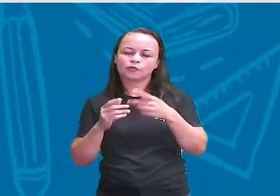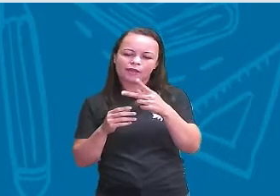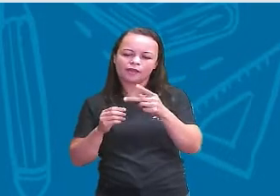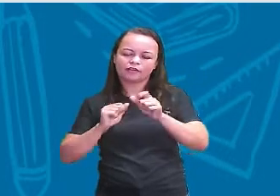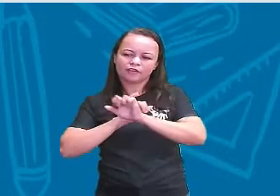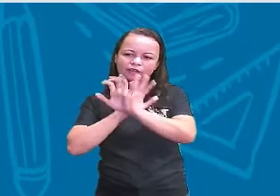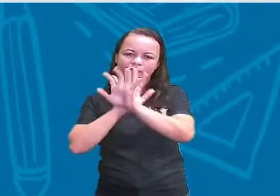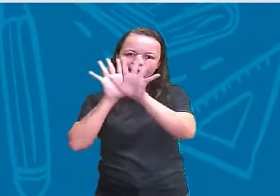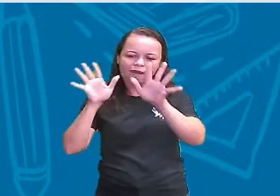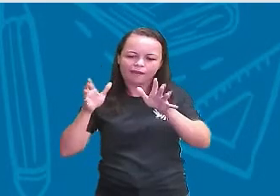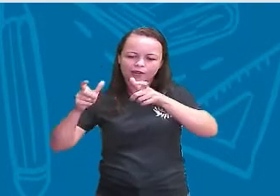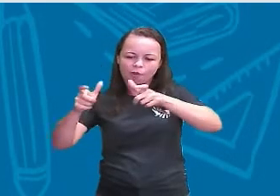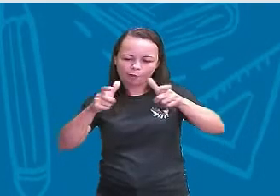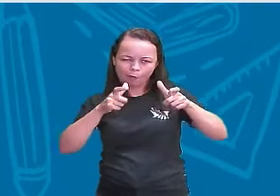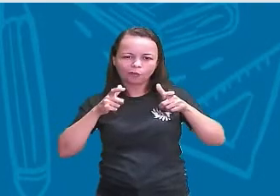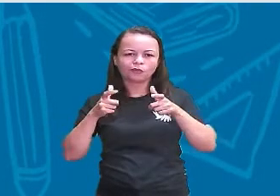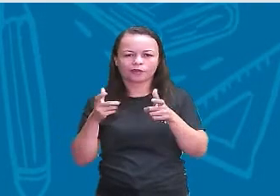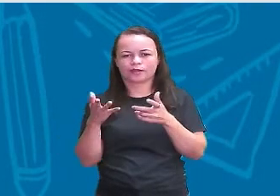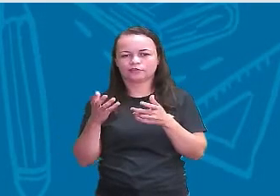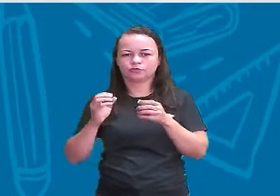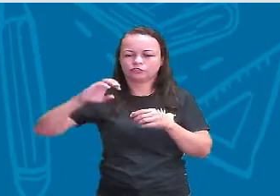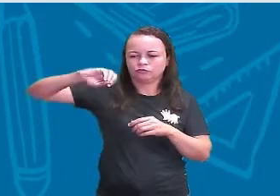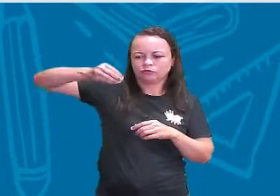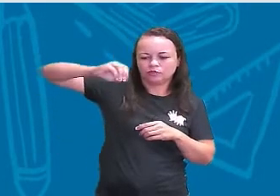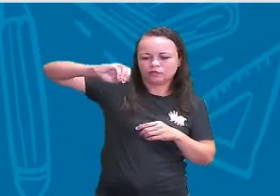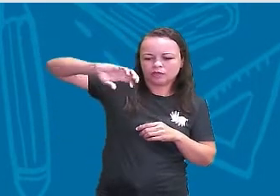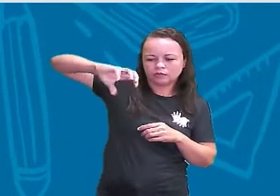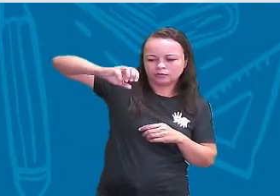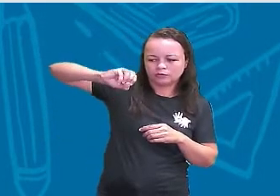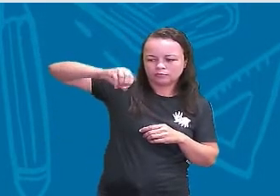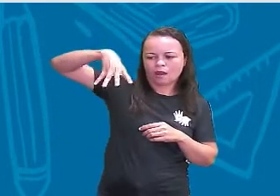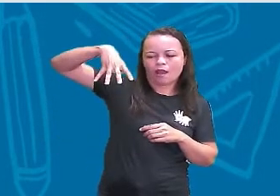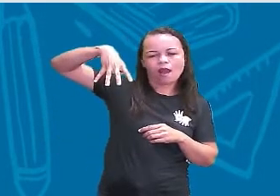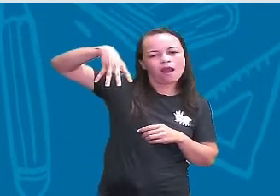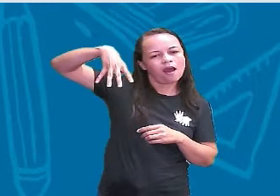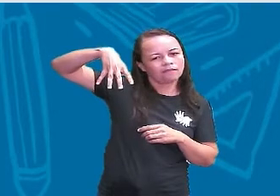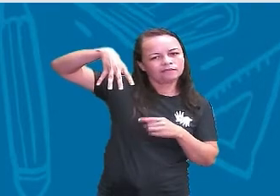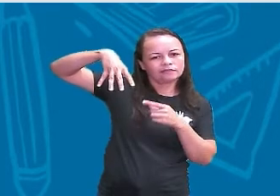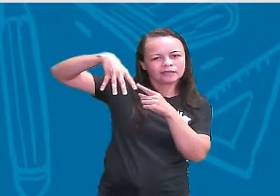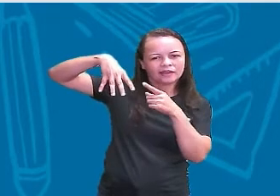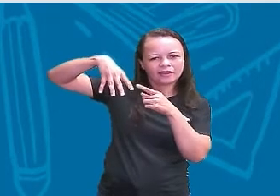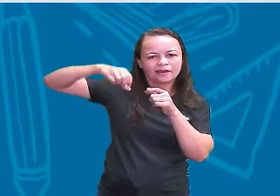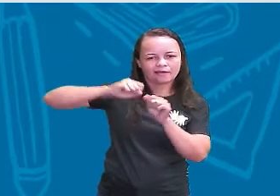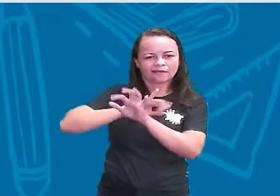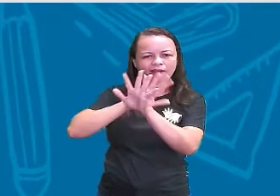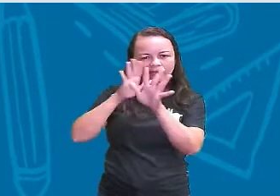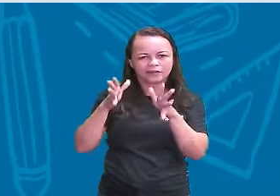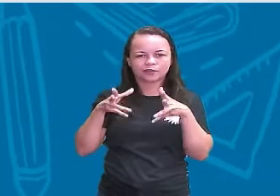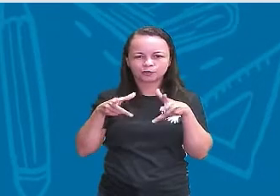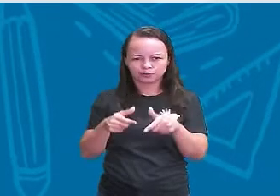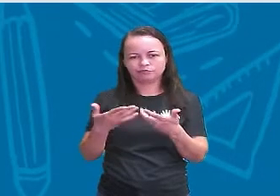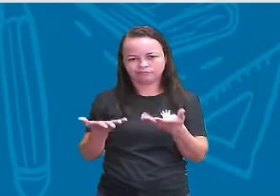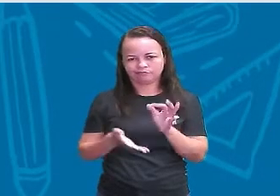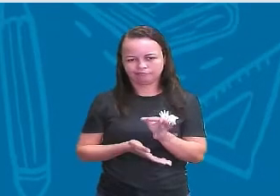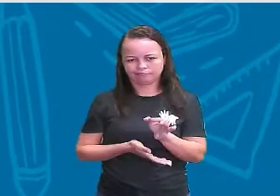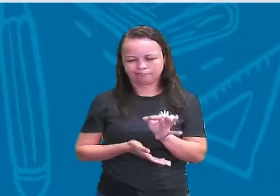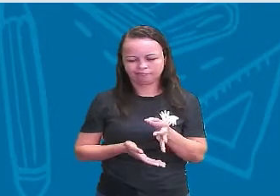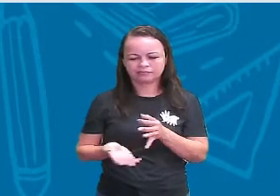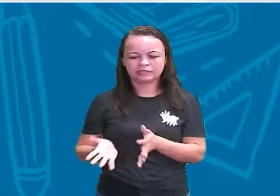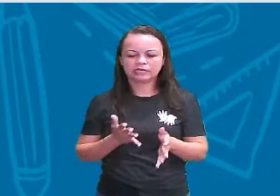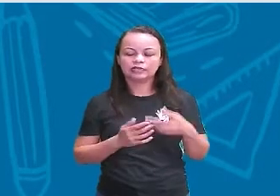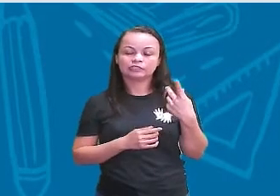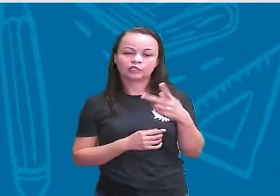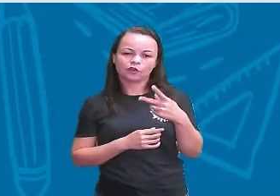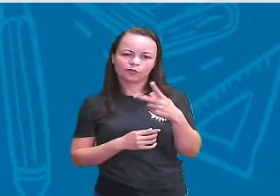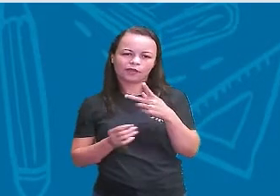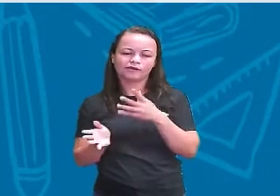os ambientes, tá certo? Quando a gente acende aquela lâmpada, ela vai clarear os ambientes da nossa casa, tá certo? Então, essa seria